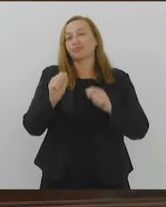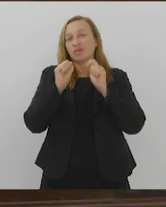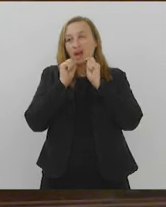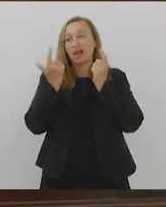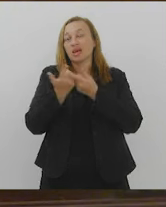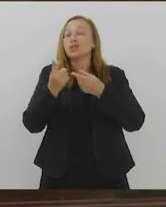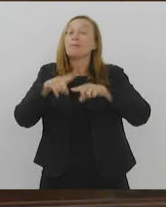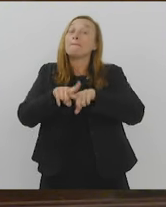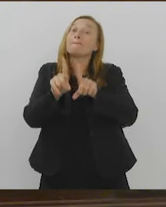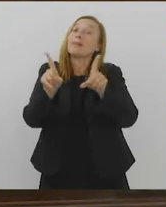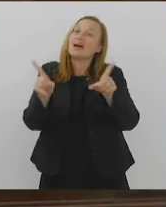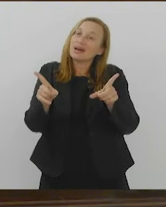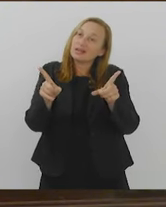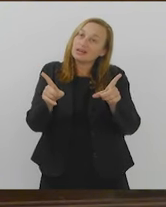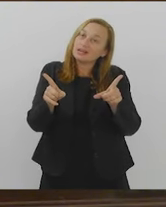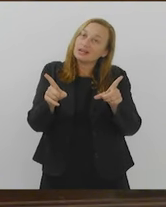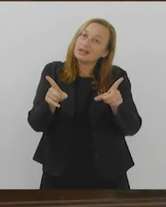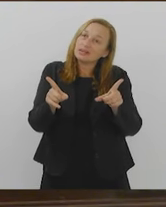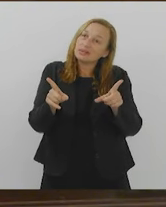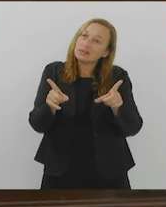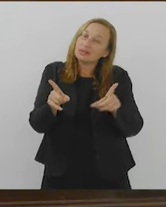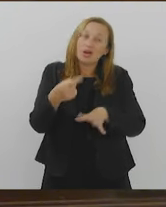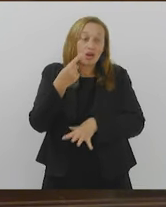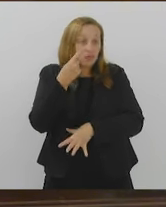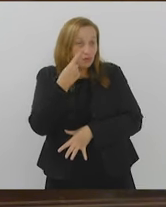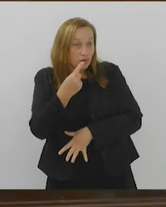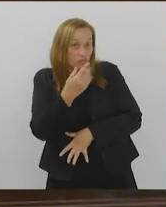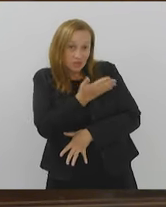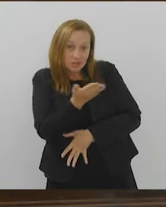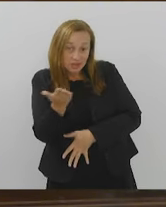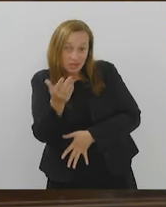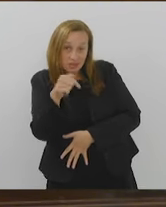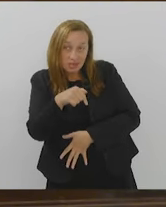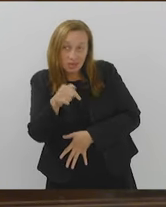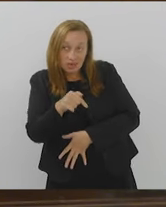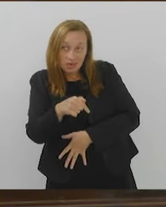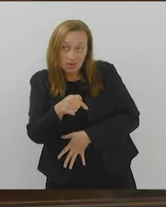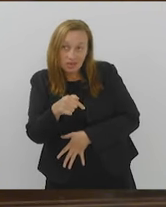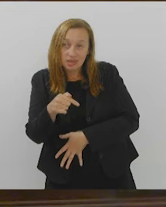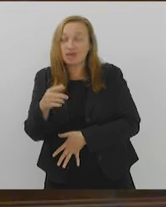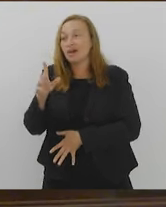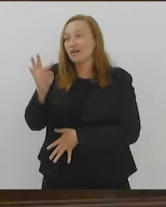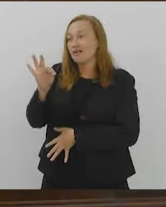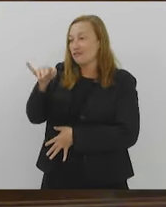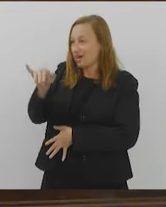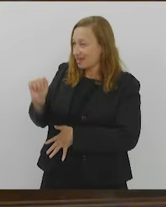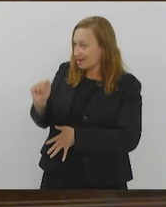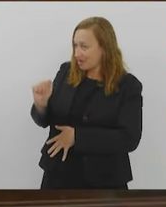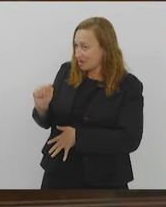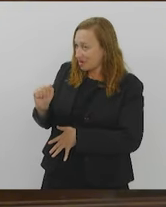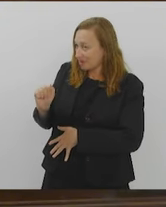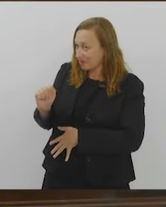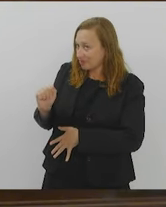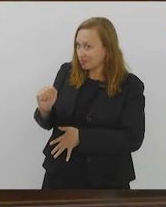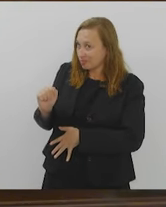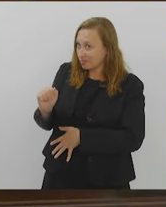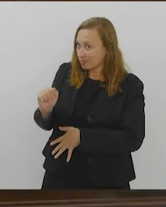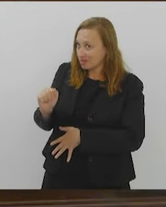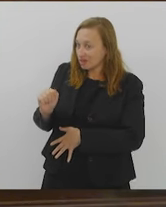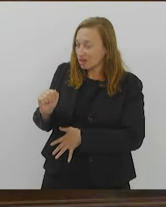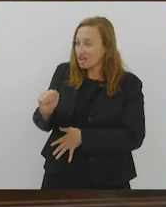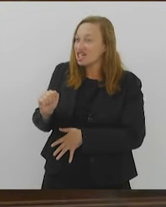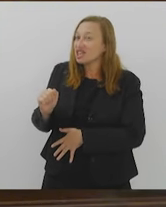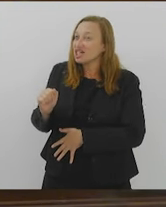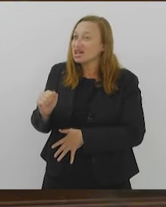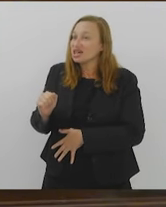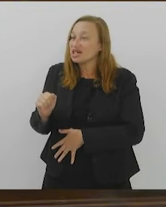mas nem você, Otônio, nem você, Renato, minha nossa querida Dona Fátima, tem noção de